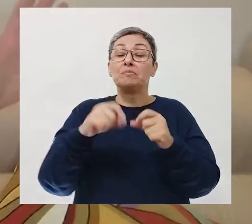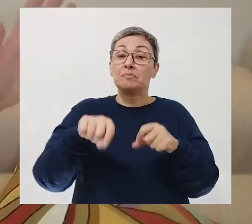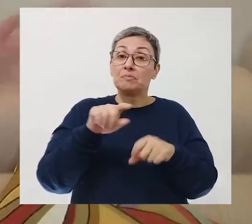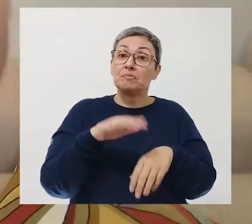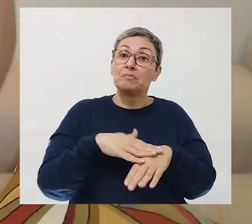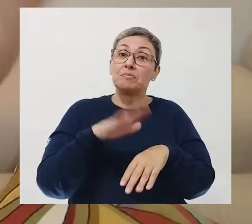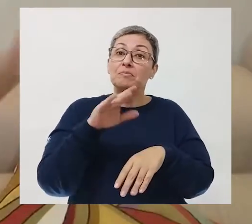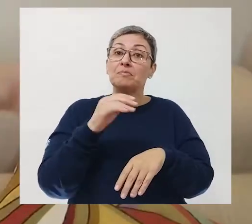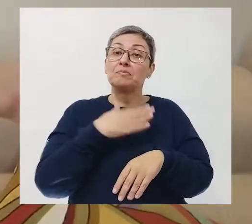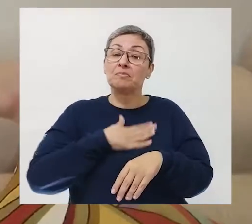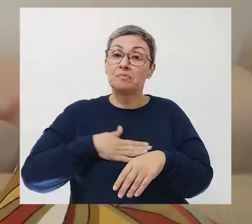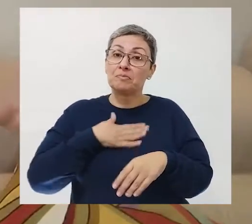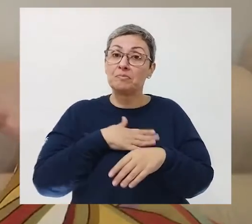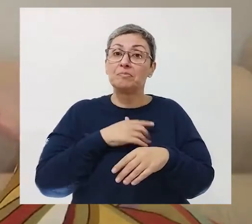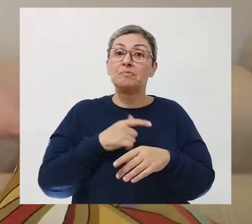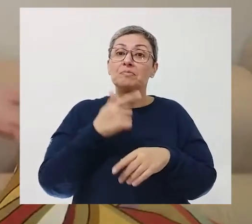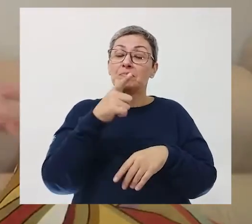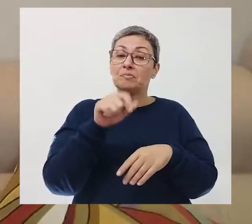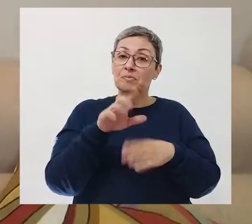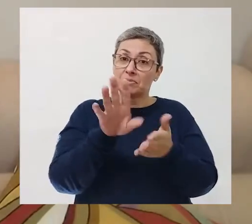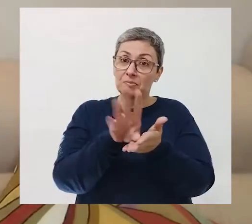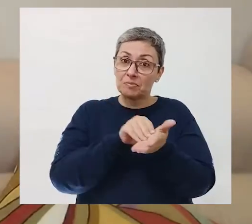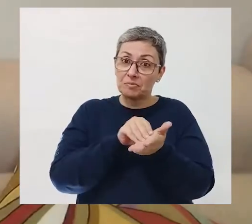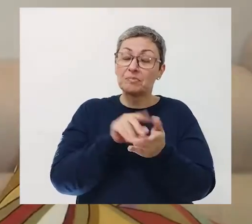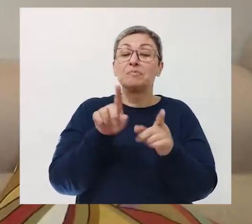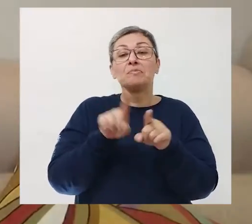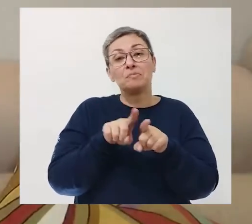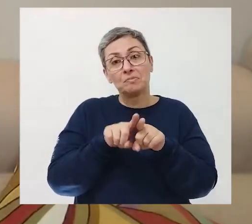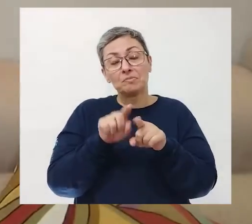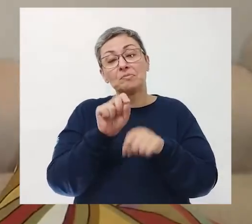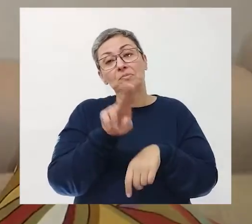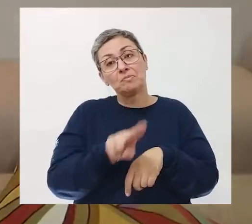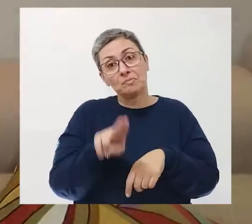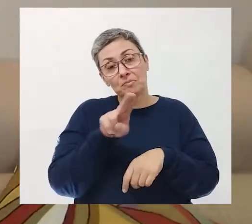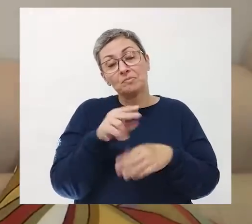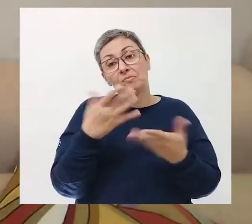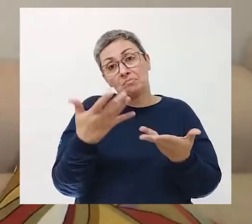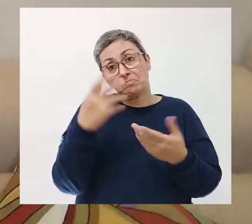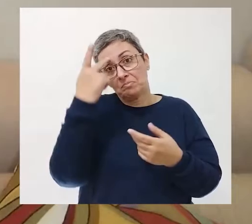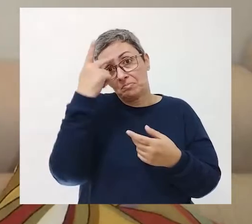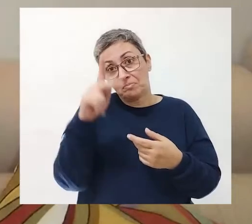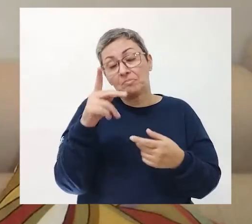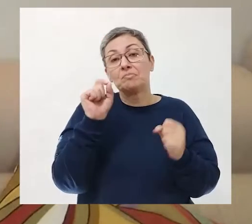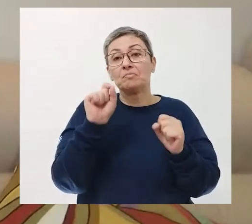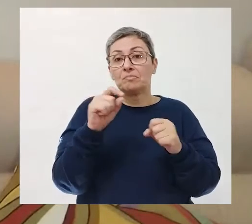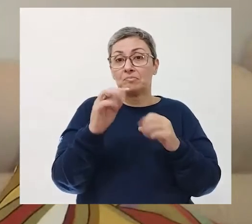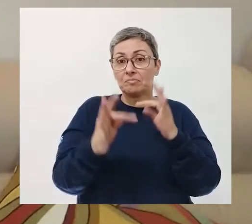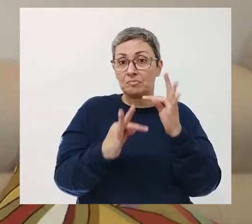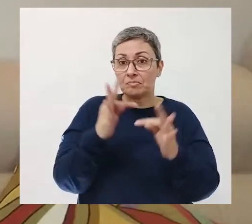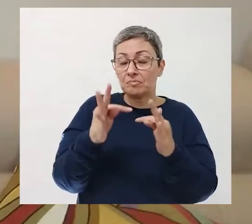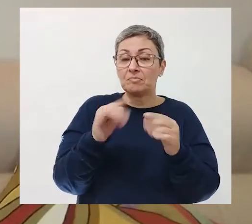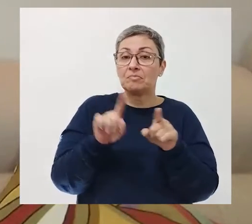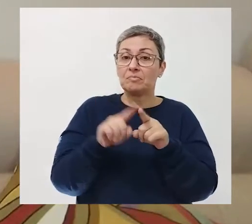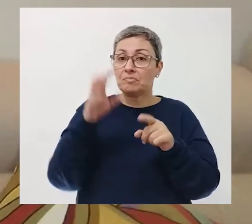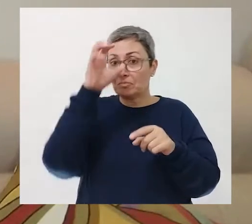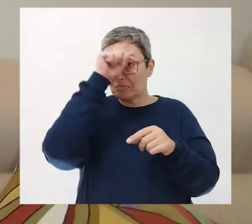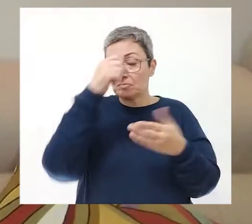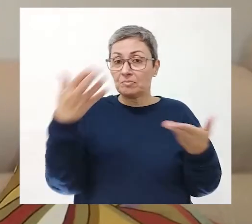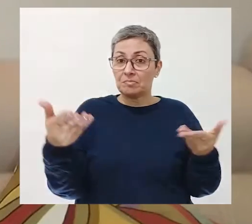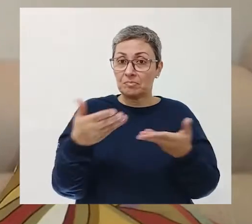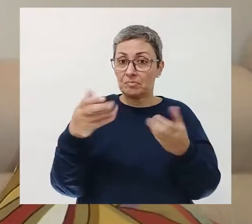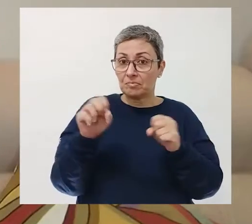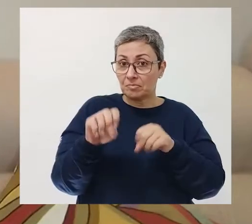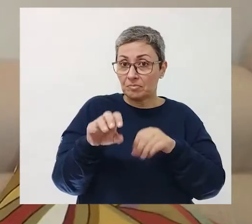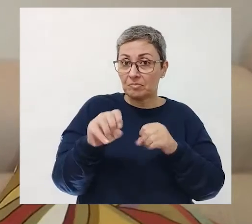gostou e reproduza ela. Você pode utilizar, se você quiser, essa técnica que a gente aprendeu agora, que eu ensinei aí